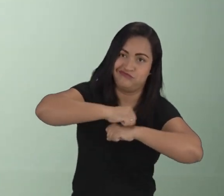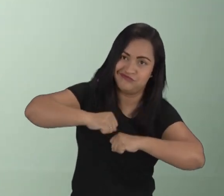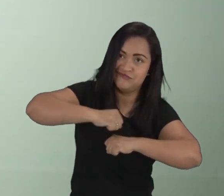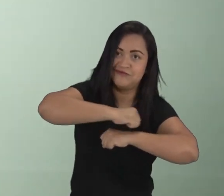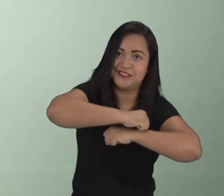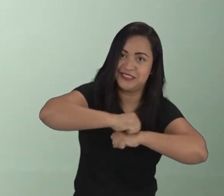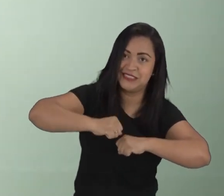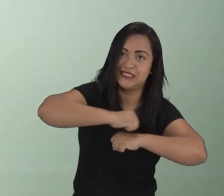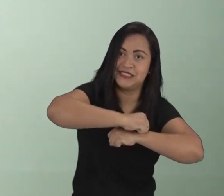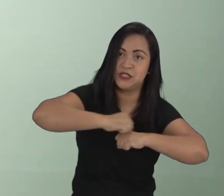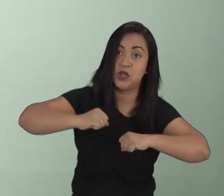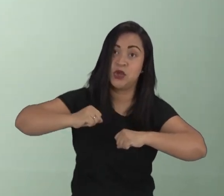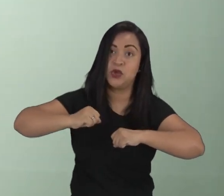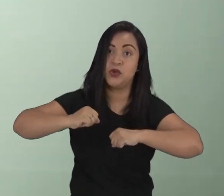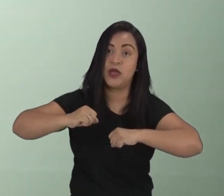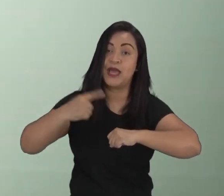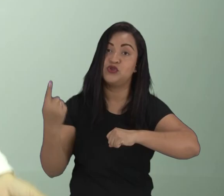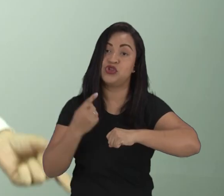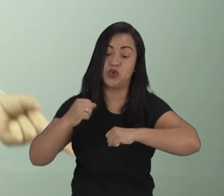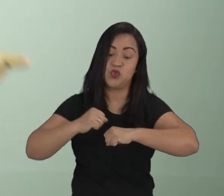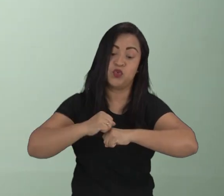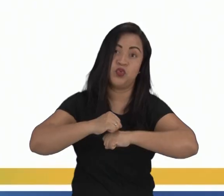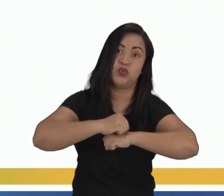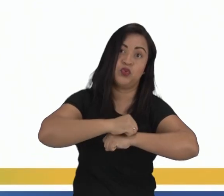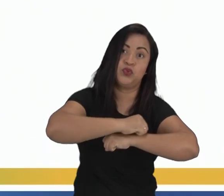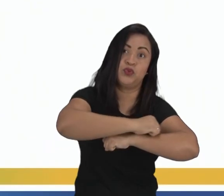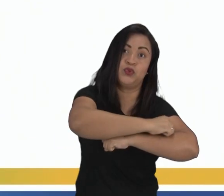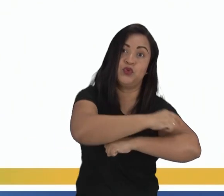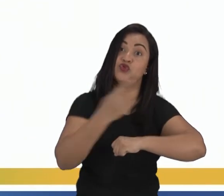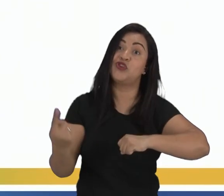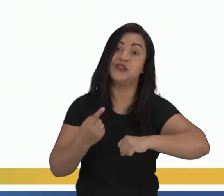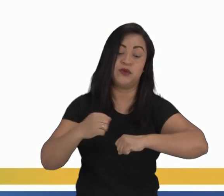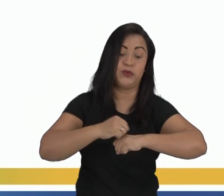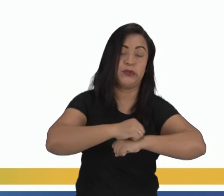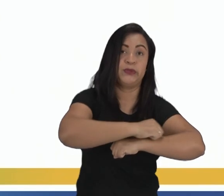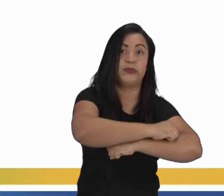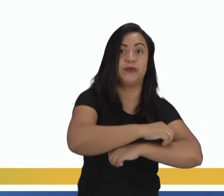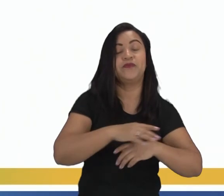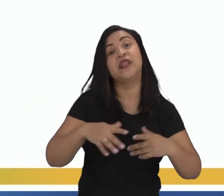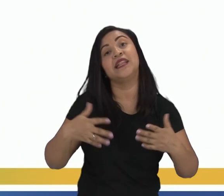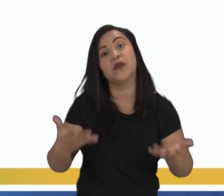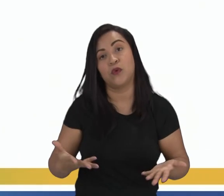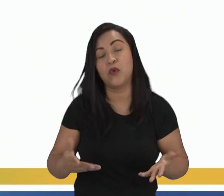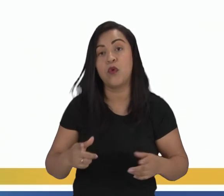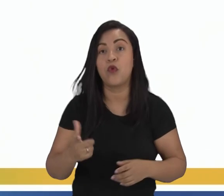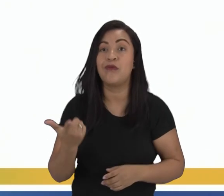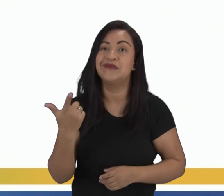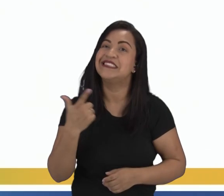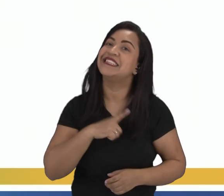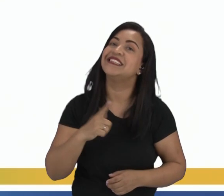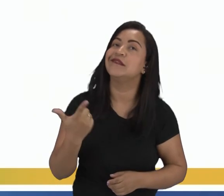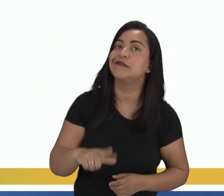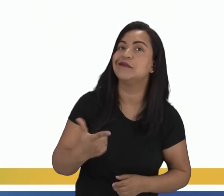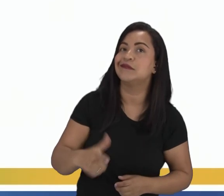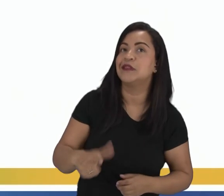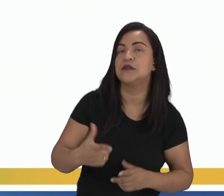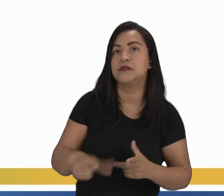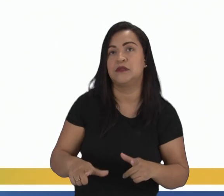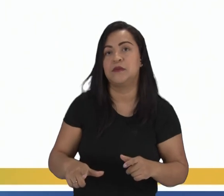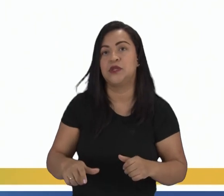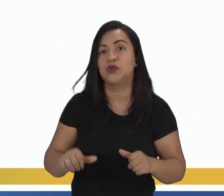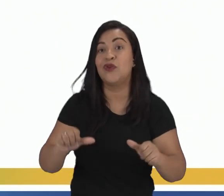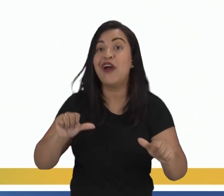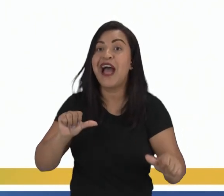maior a força de atrito. Vamos ver? Então, como não há deslizamento, a conversão de